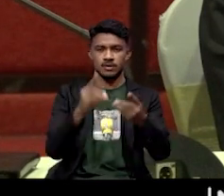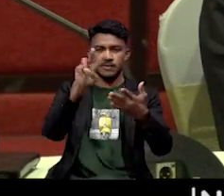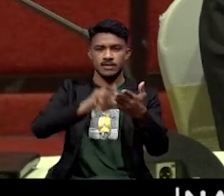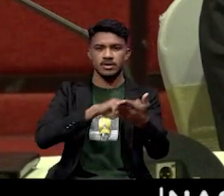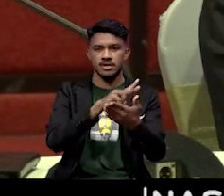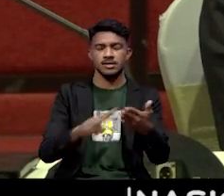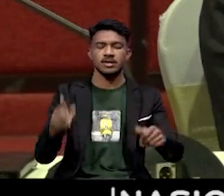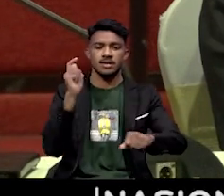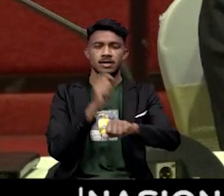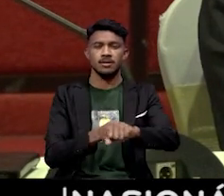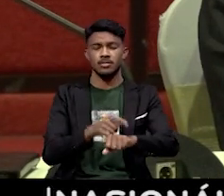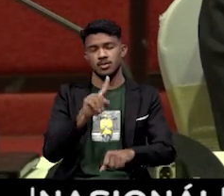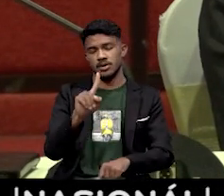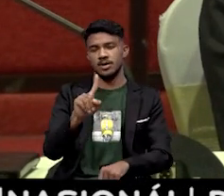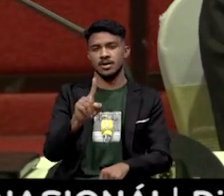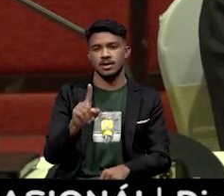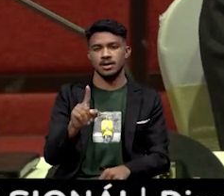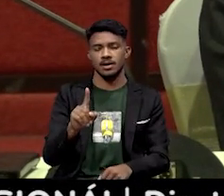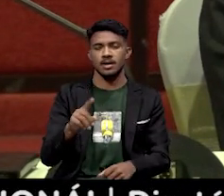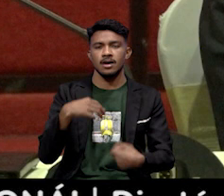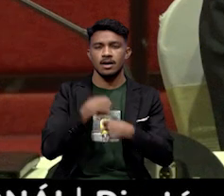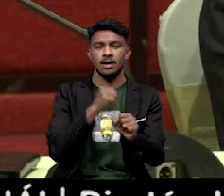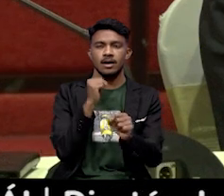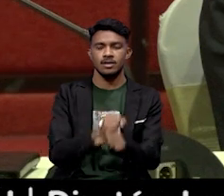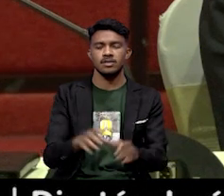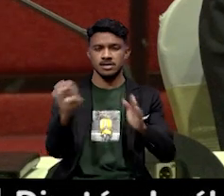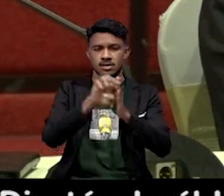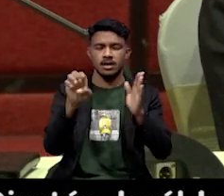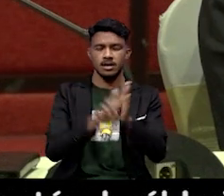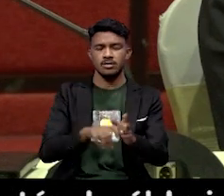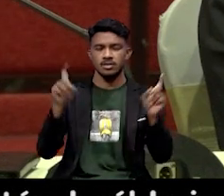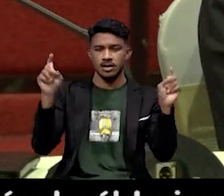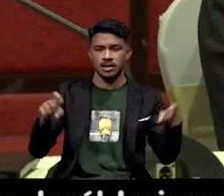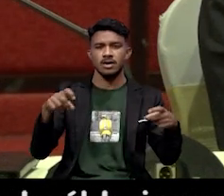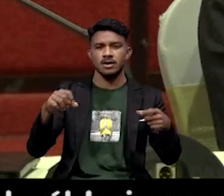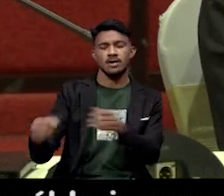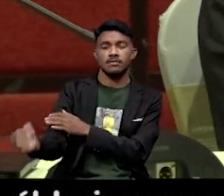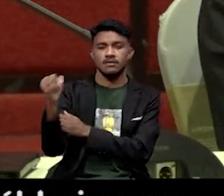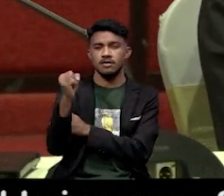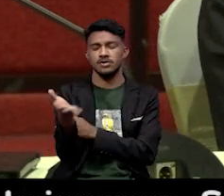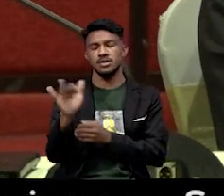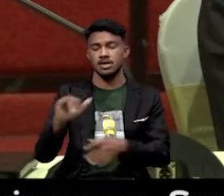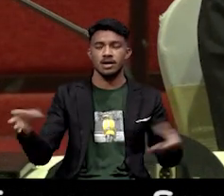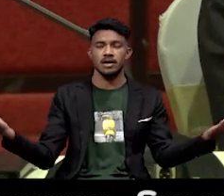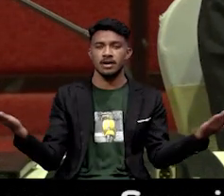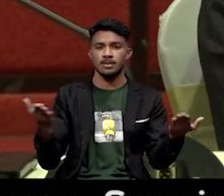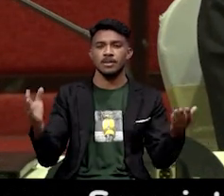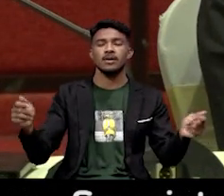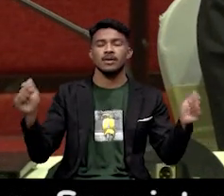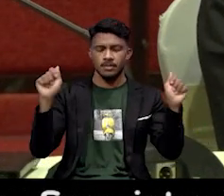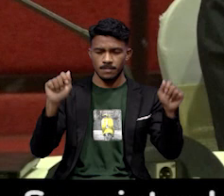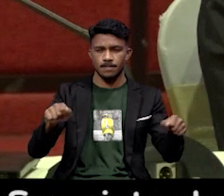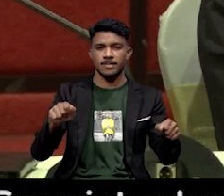Nessa situação ainda, alarmamente, no Estado tem que haver esforço se ir a nebemaca, possível por